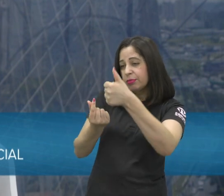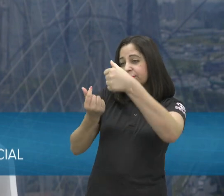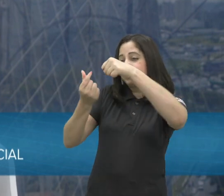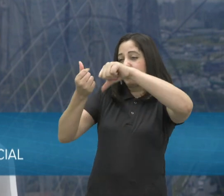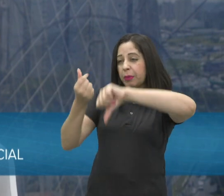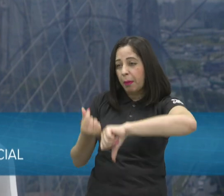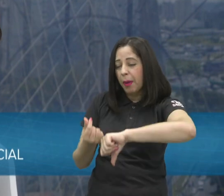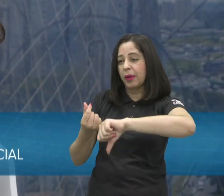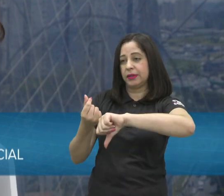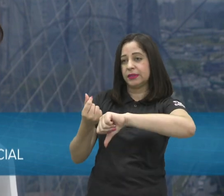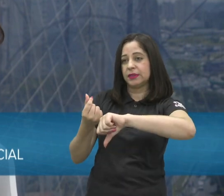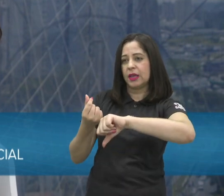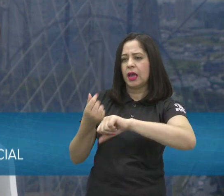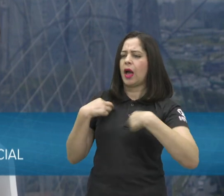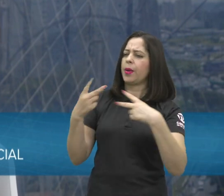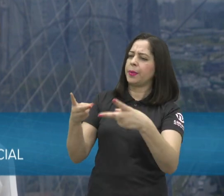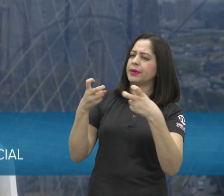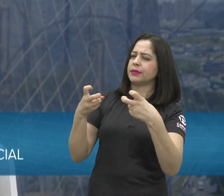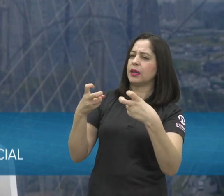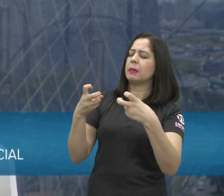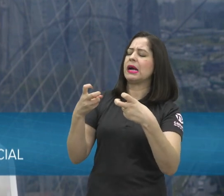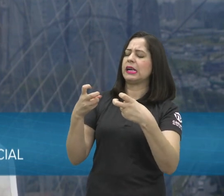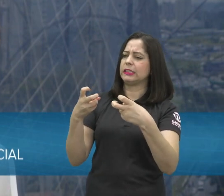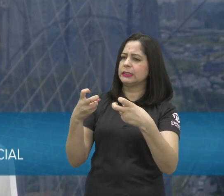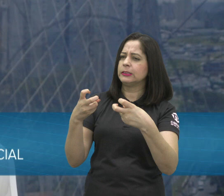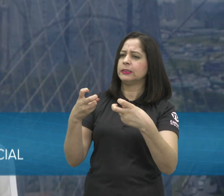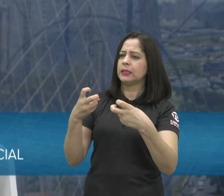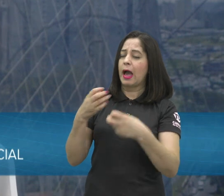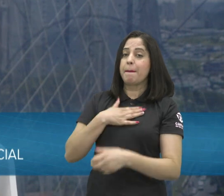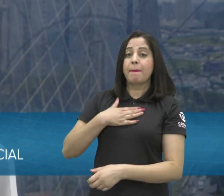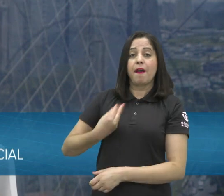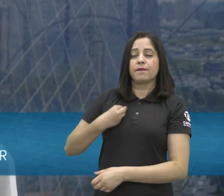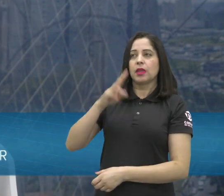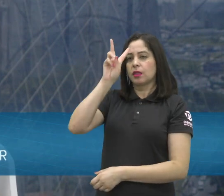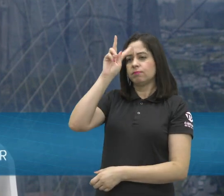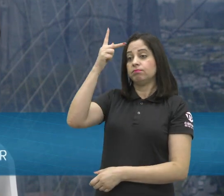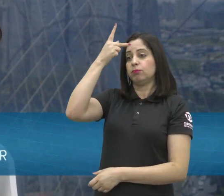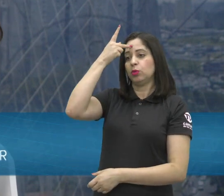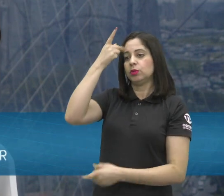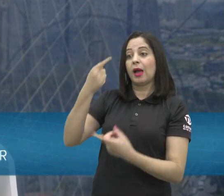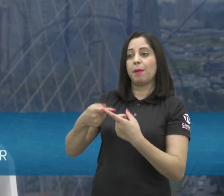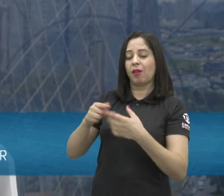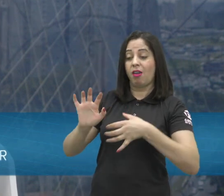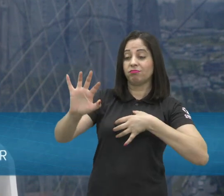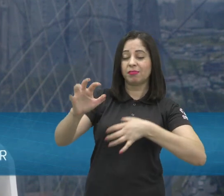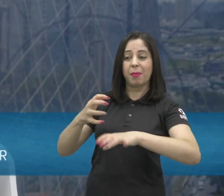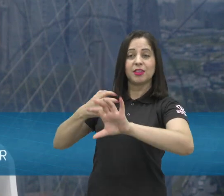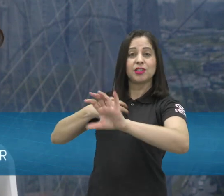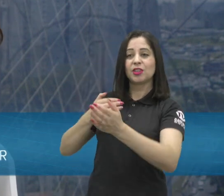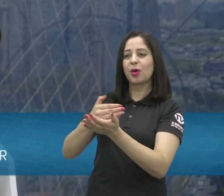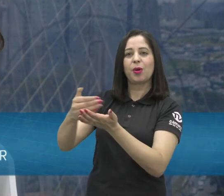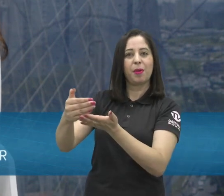olhar, é transformador para essa pessoa que está, de fora. Então, é um pouco de conhecimento, é